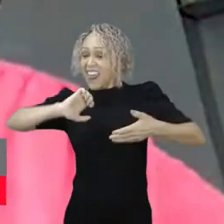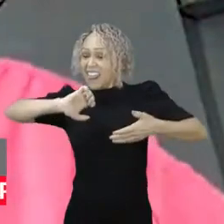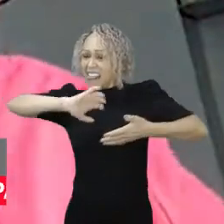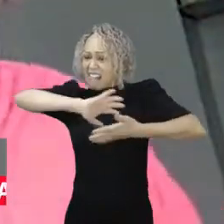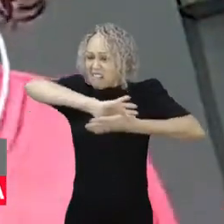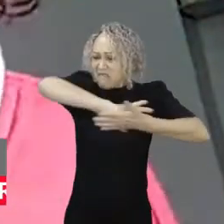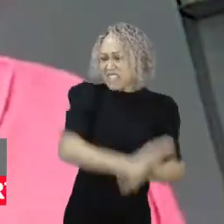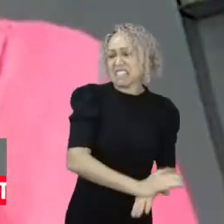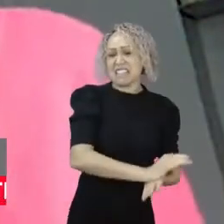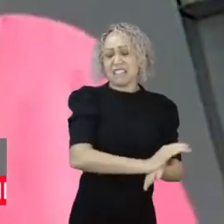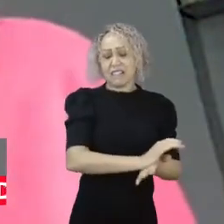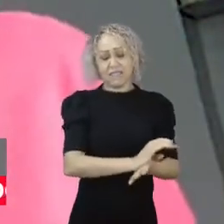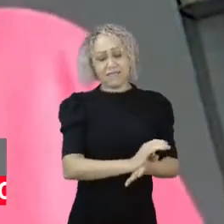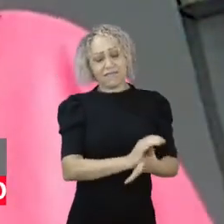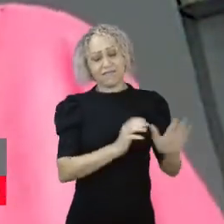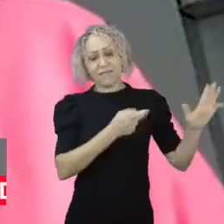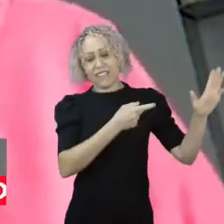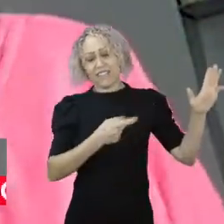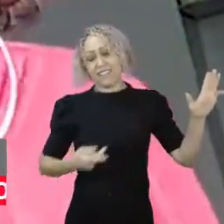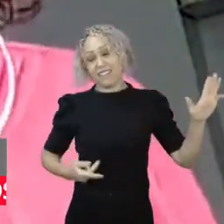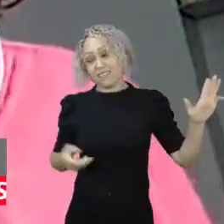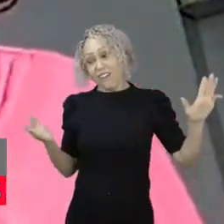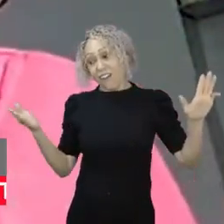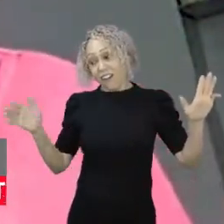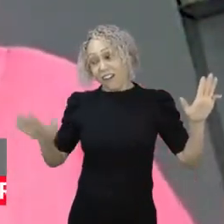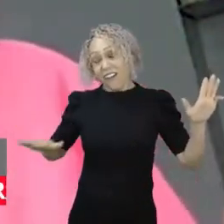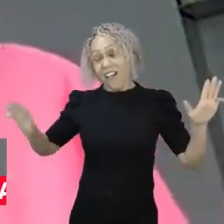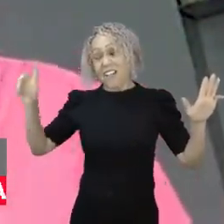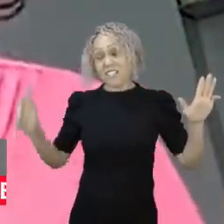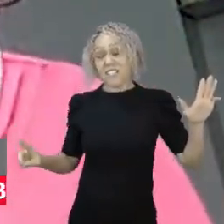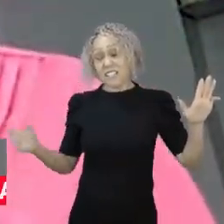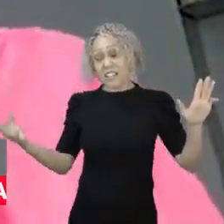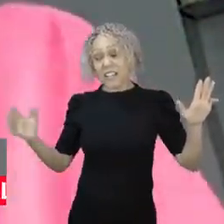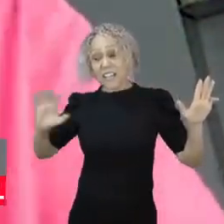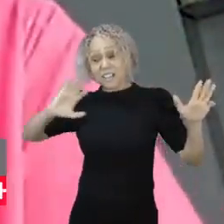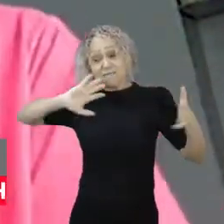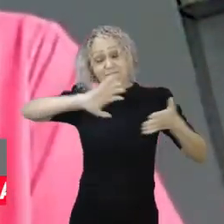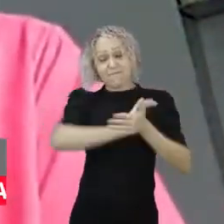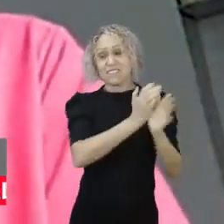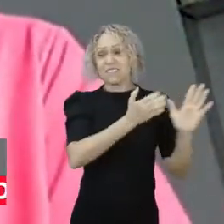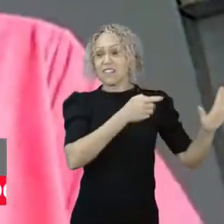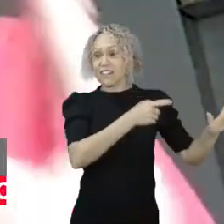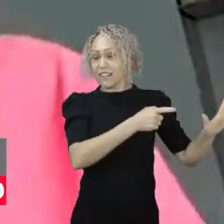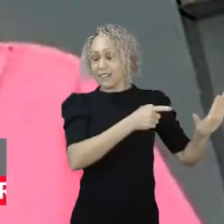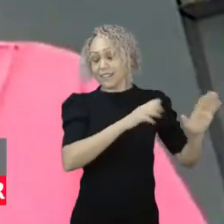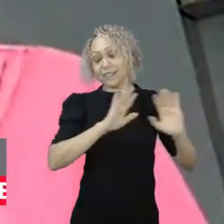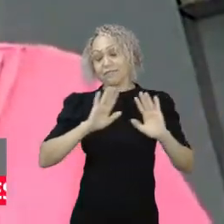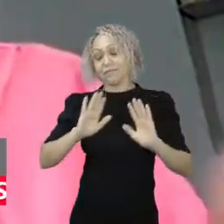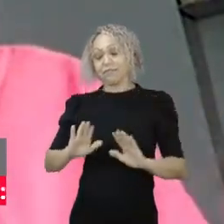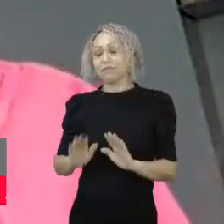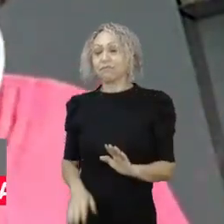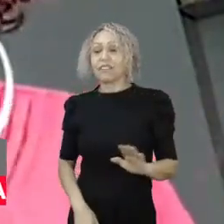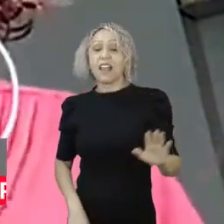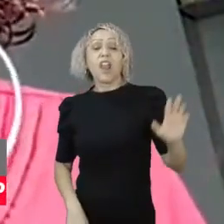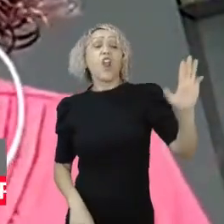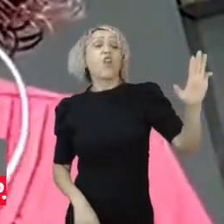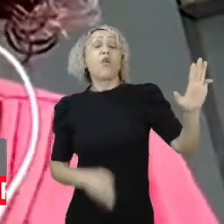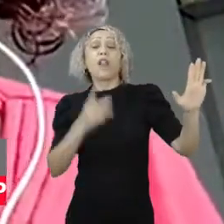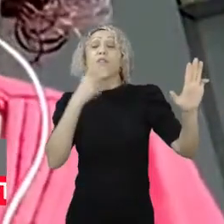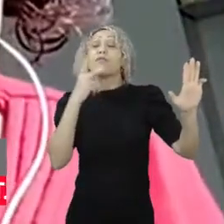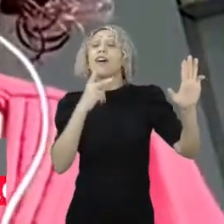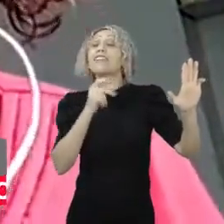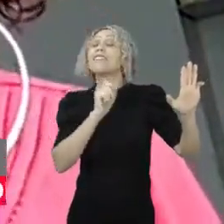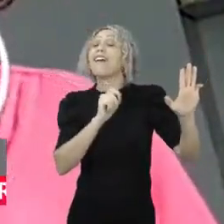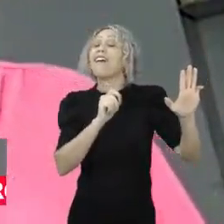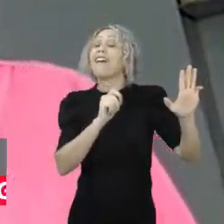elogiado no mundo todo por querer a paz, o bem da humanidade, está um fervilhão